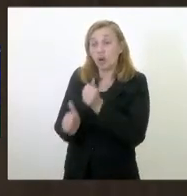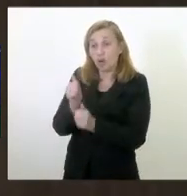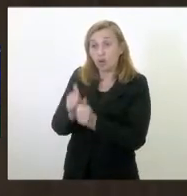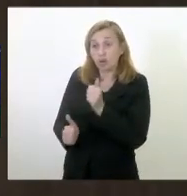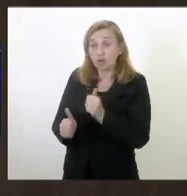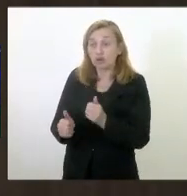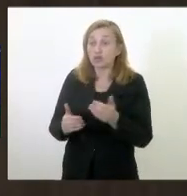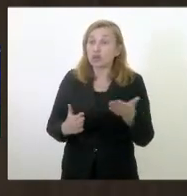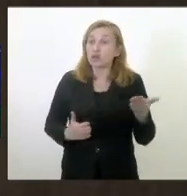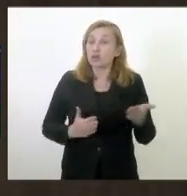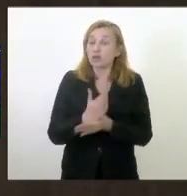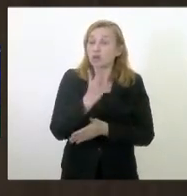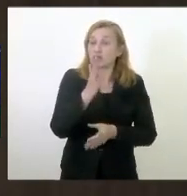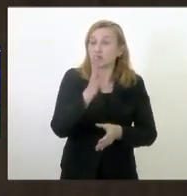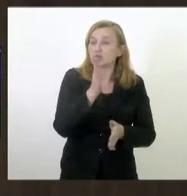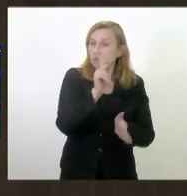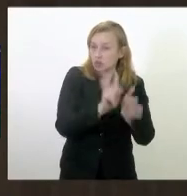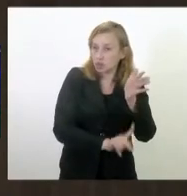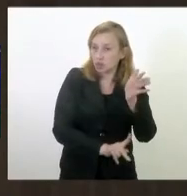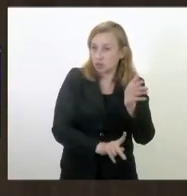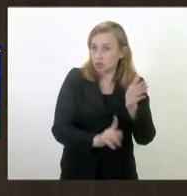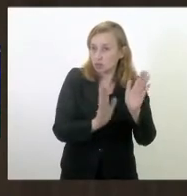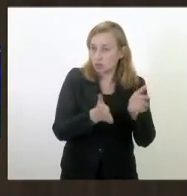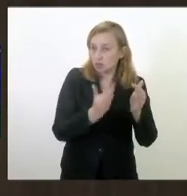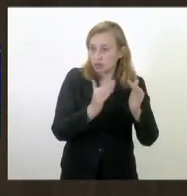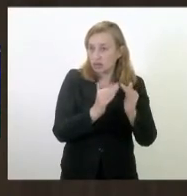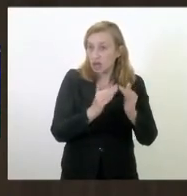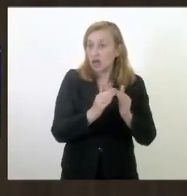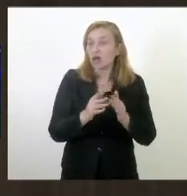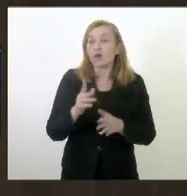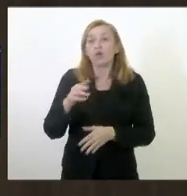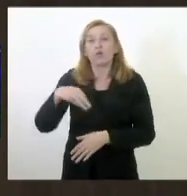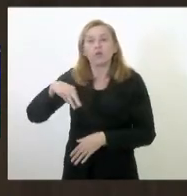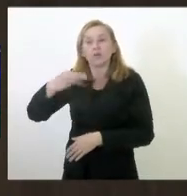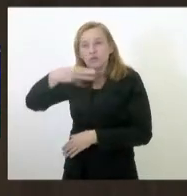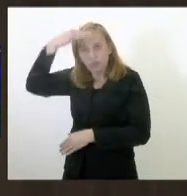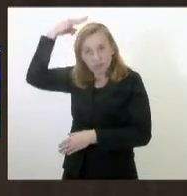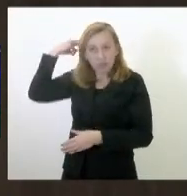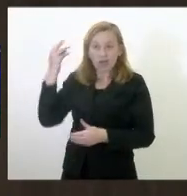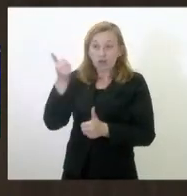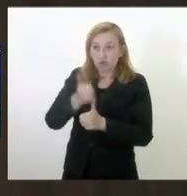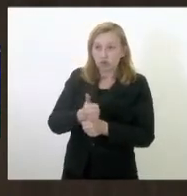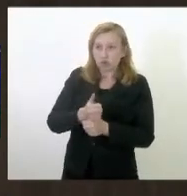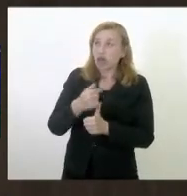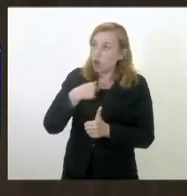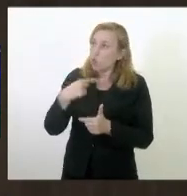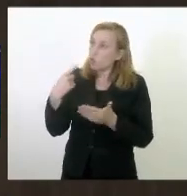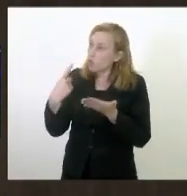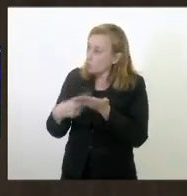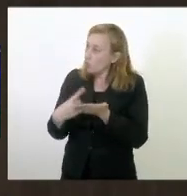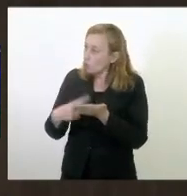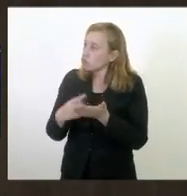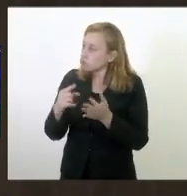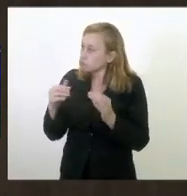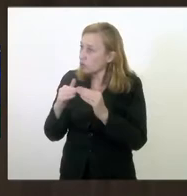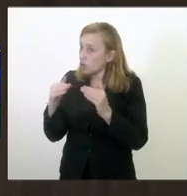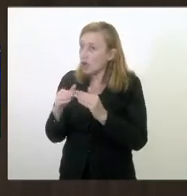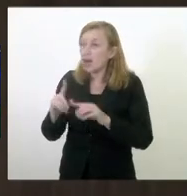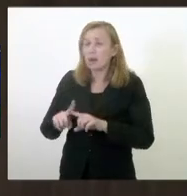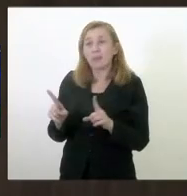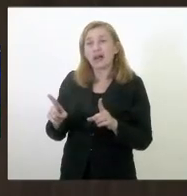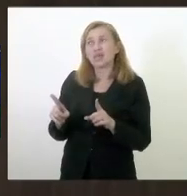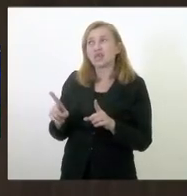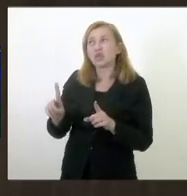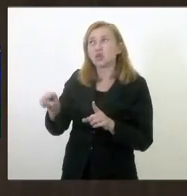nessa casa, o Márcio fez um substitutivo, mas eu concordei, não concordo em parte com a